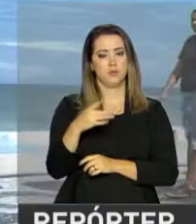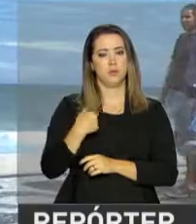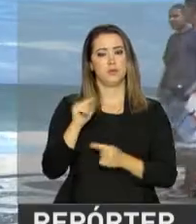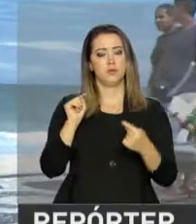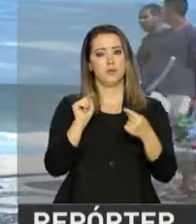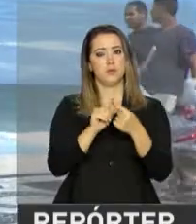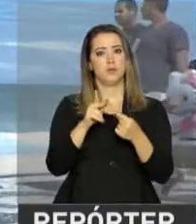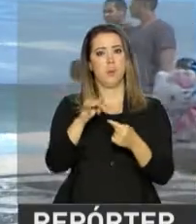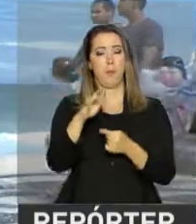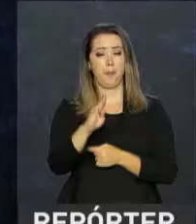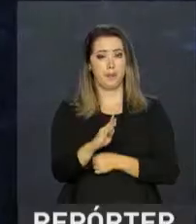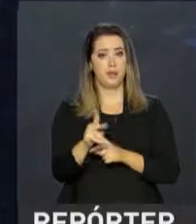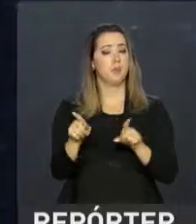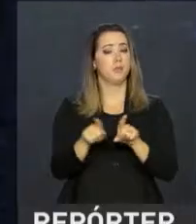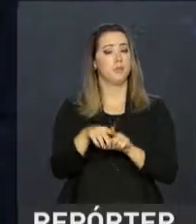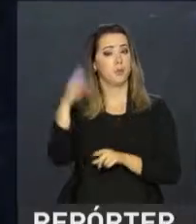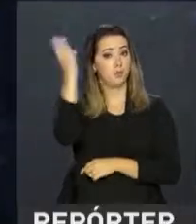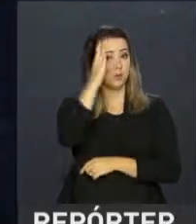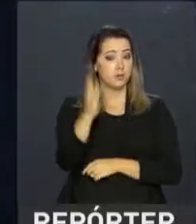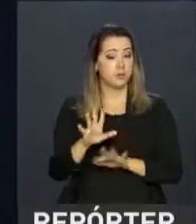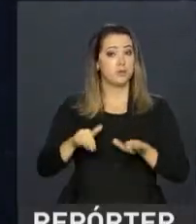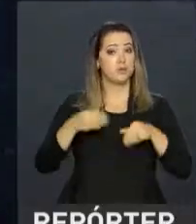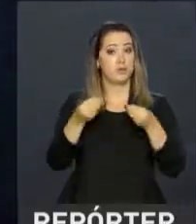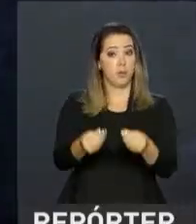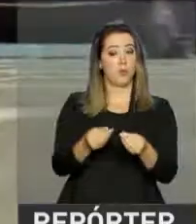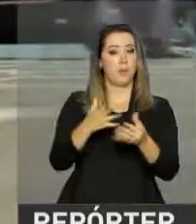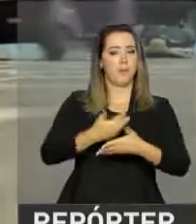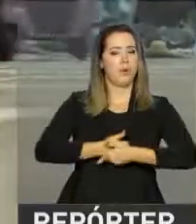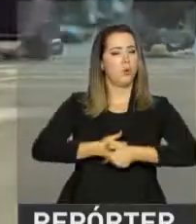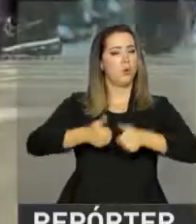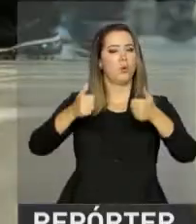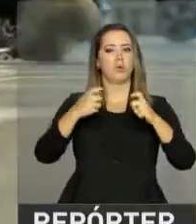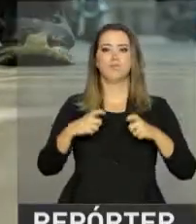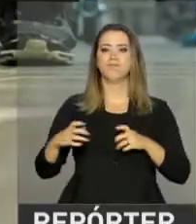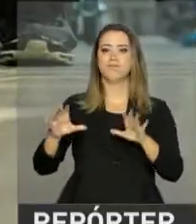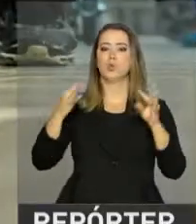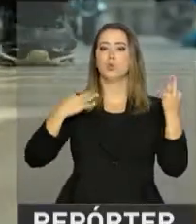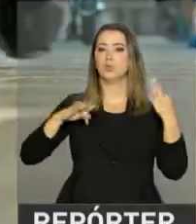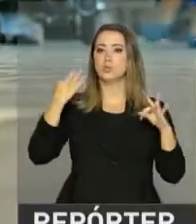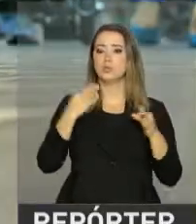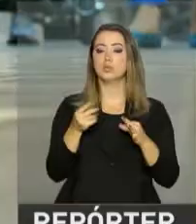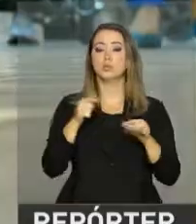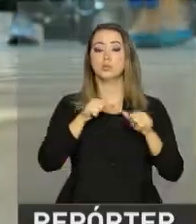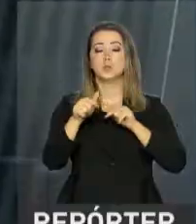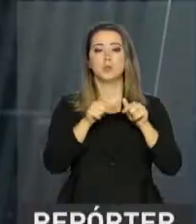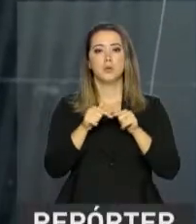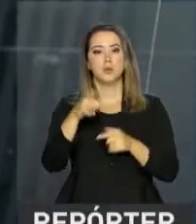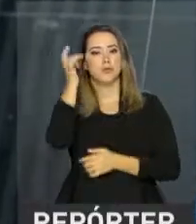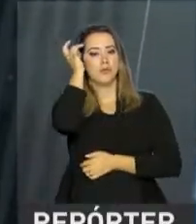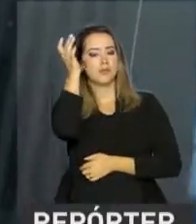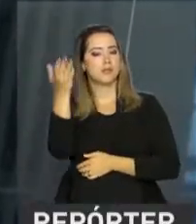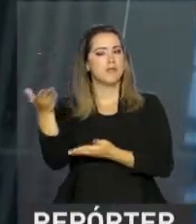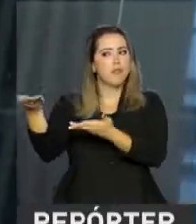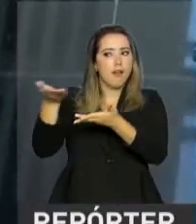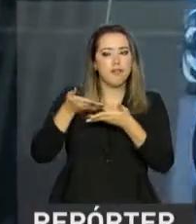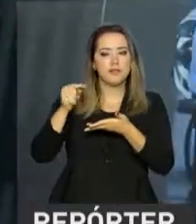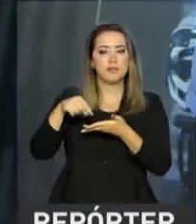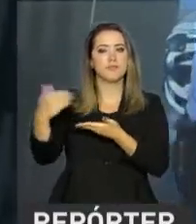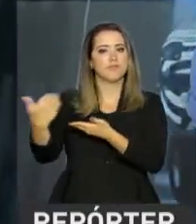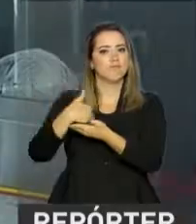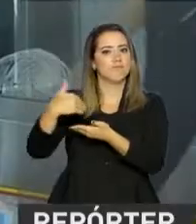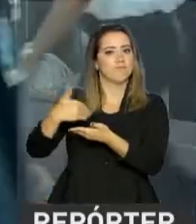indireto do país e para fortalecer a área o governo tem investido em ações que facilita a vinda de estrangeiros ao